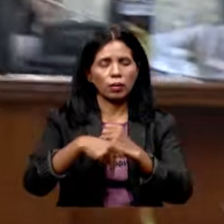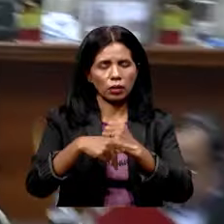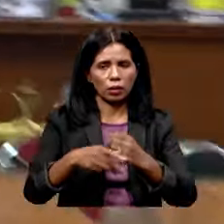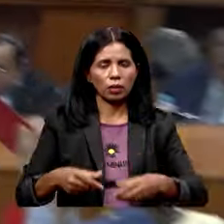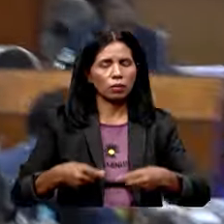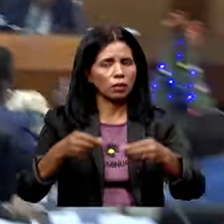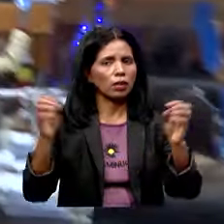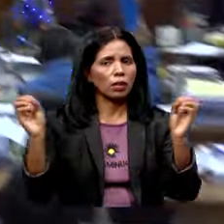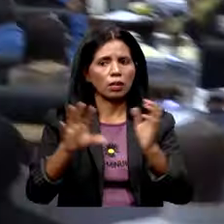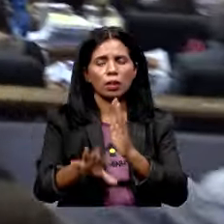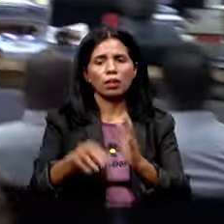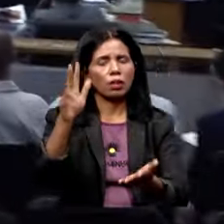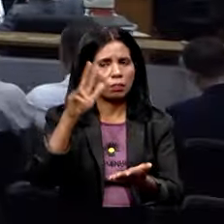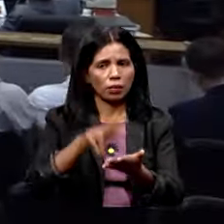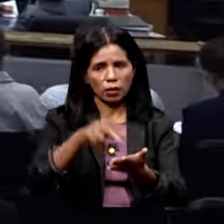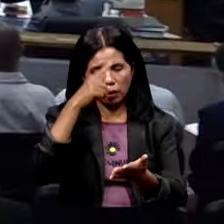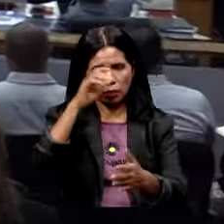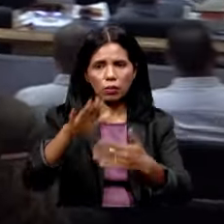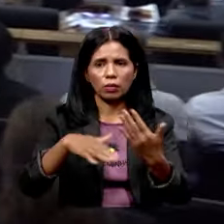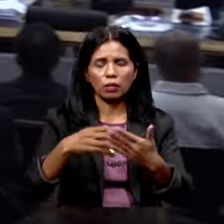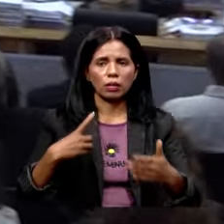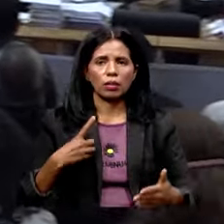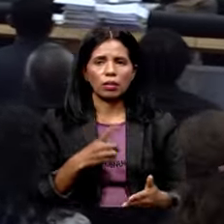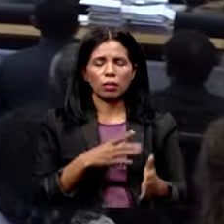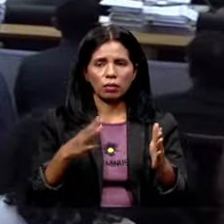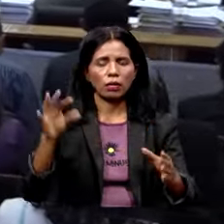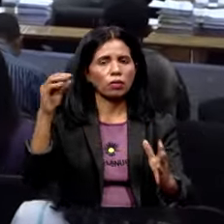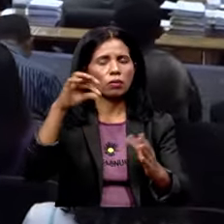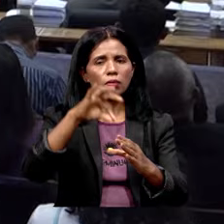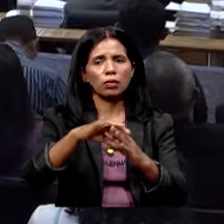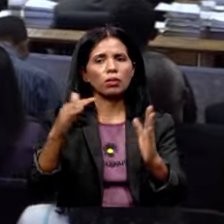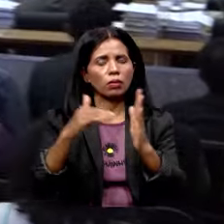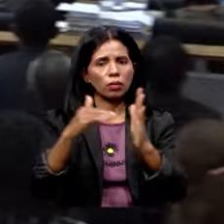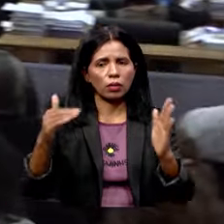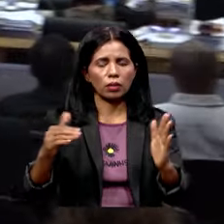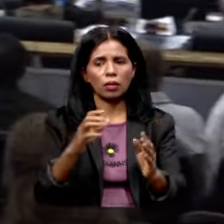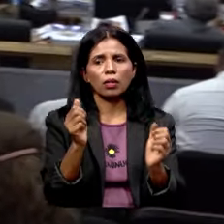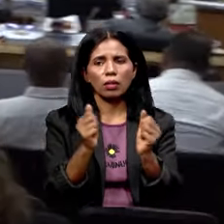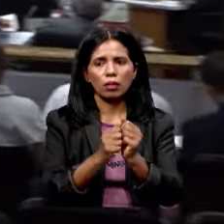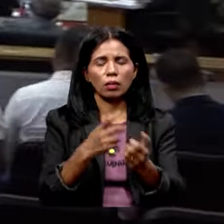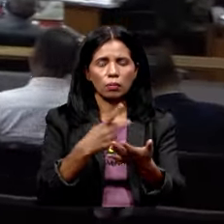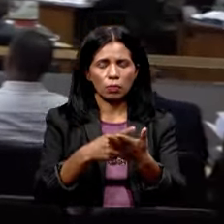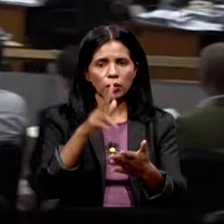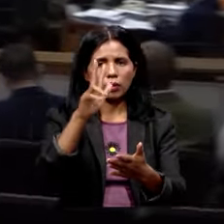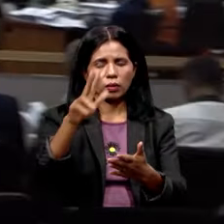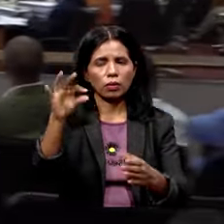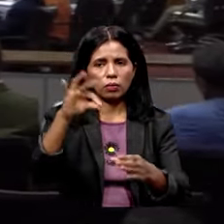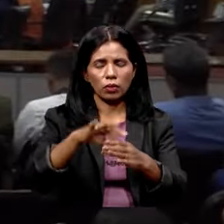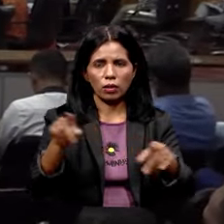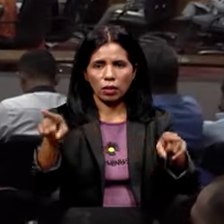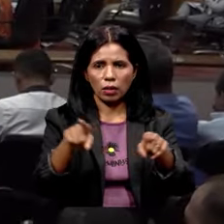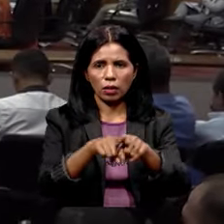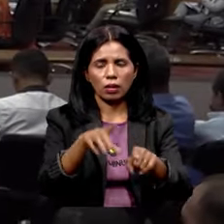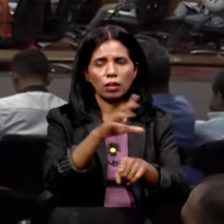la iha ida maketan aprovação, tamba maioria husi deputado vota contra proposta refere, honune proposta tolune, ho votus hanesan deit,